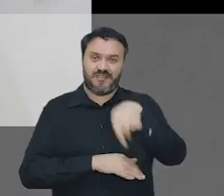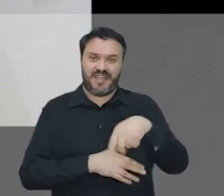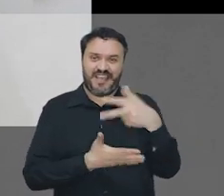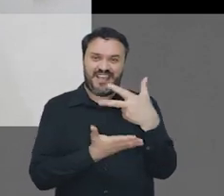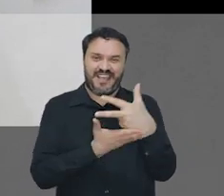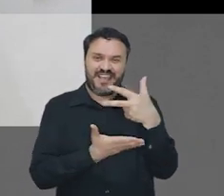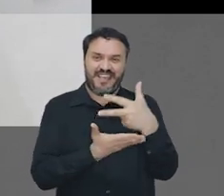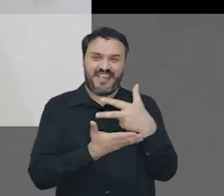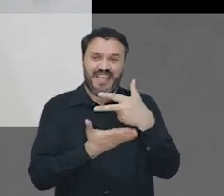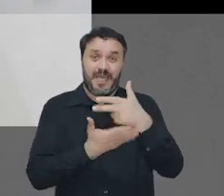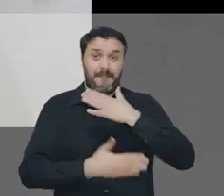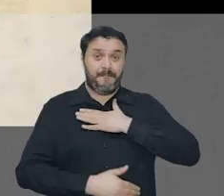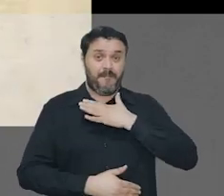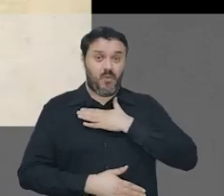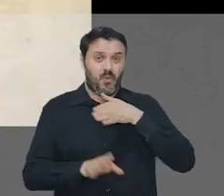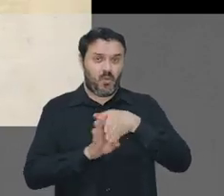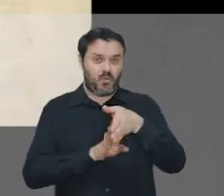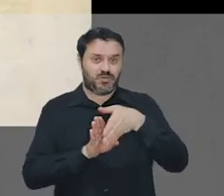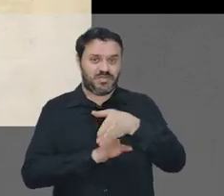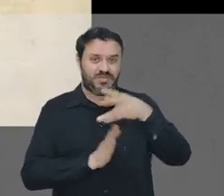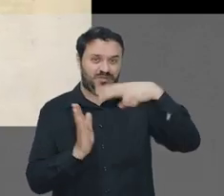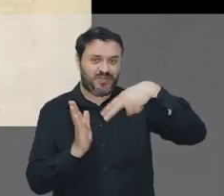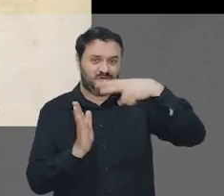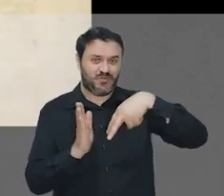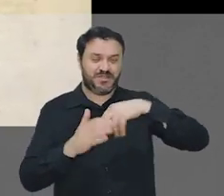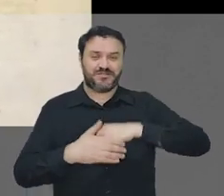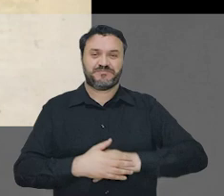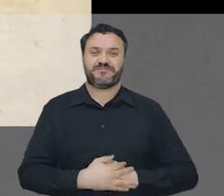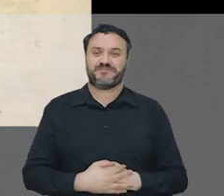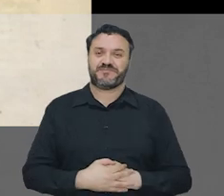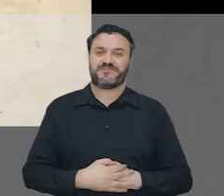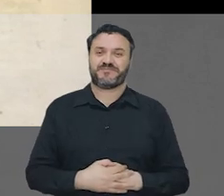meu conselho de leitura.